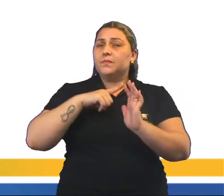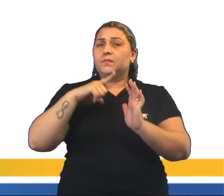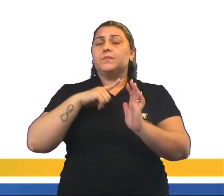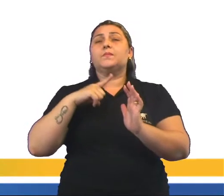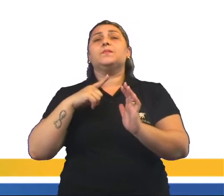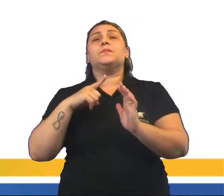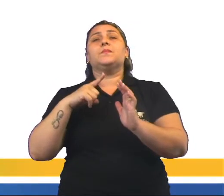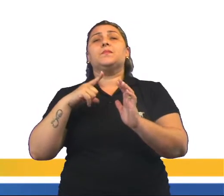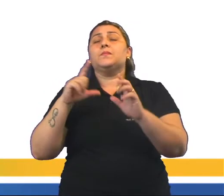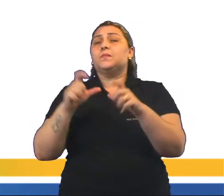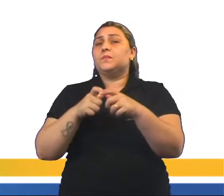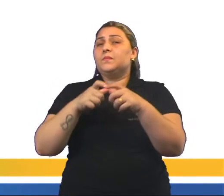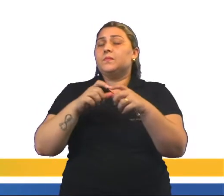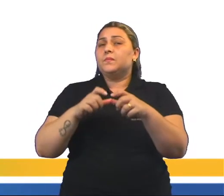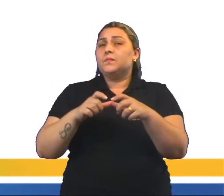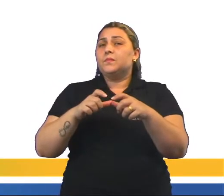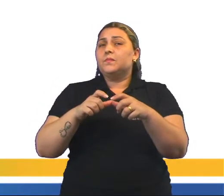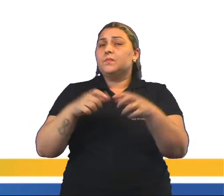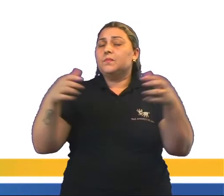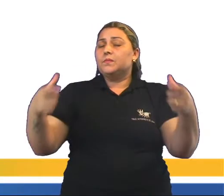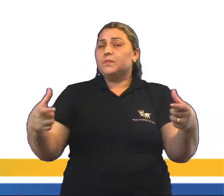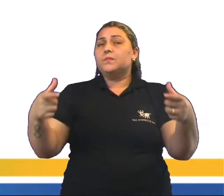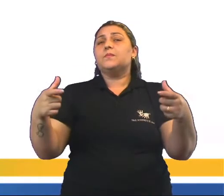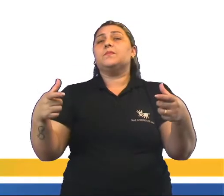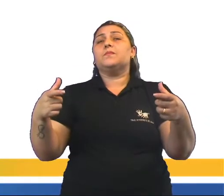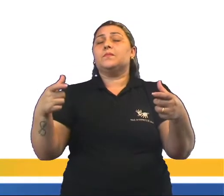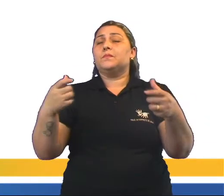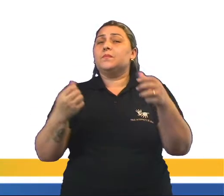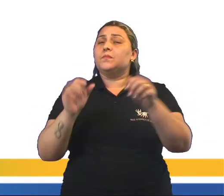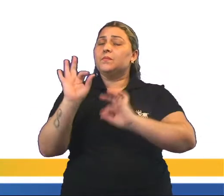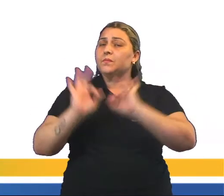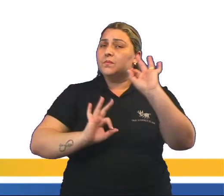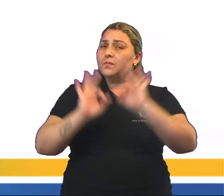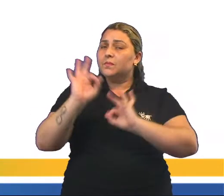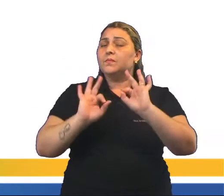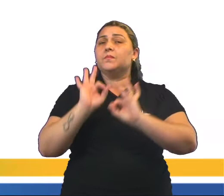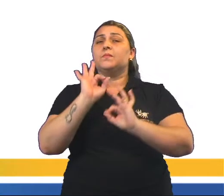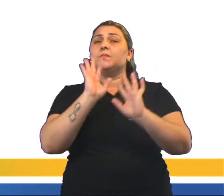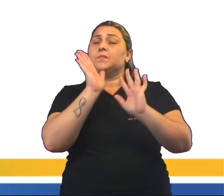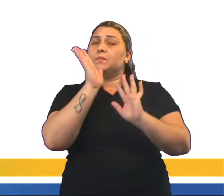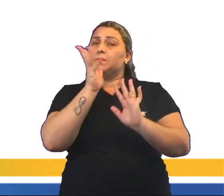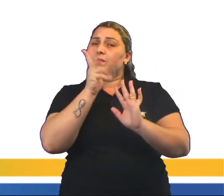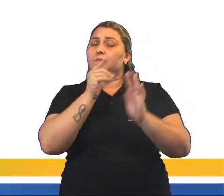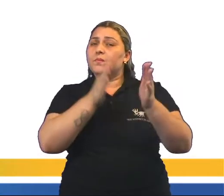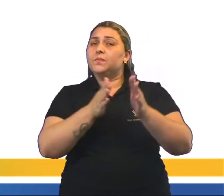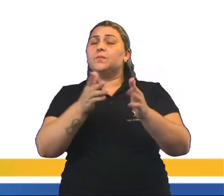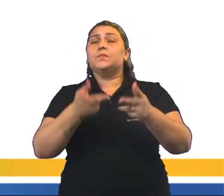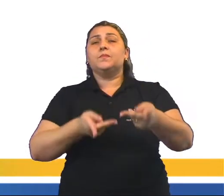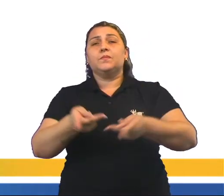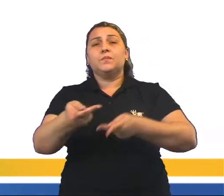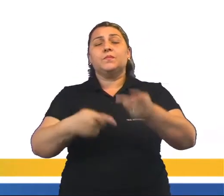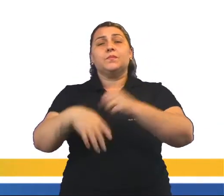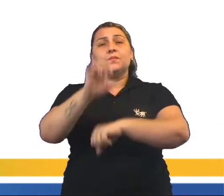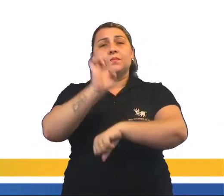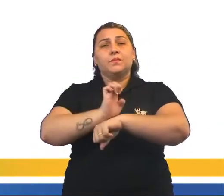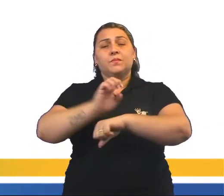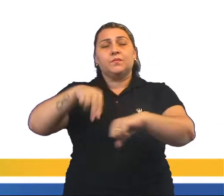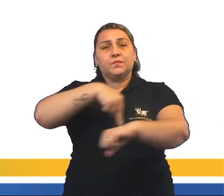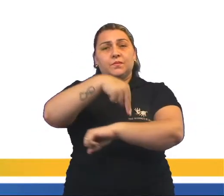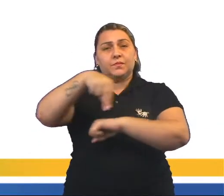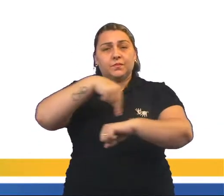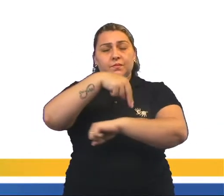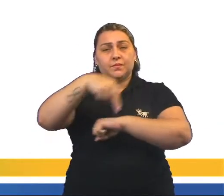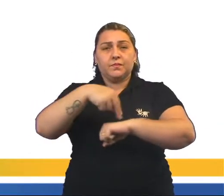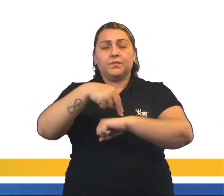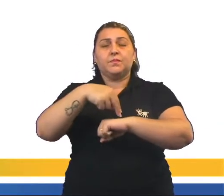uma complexidade. A identidade brasileira foi construída aos poucos, ligada ao projeto de Estado e de